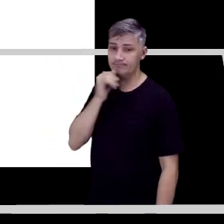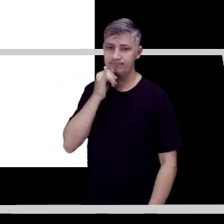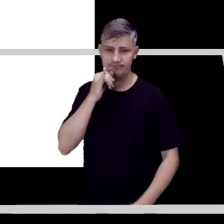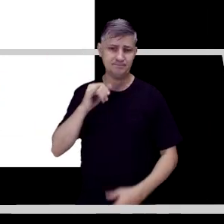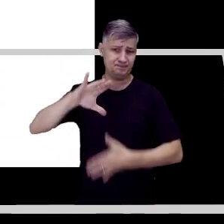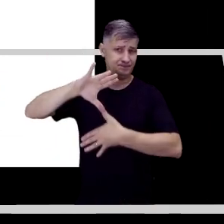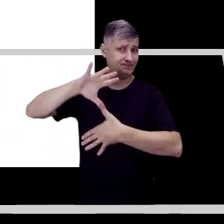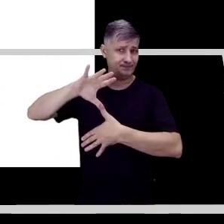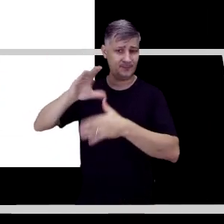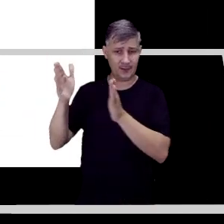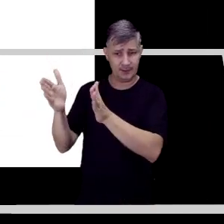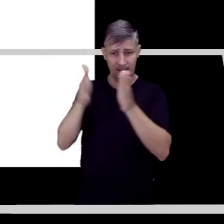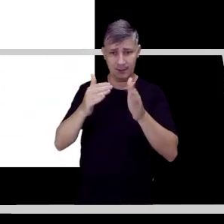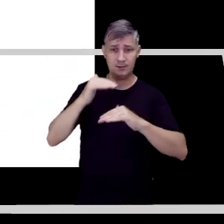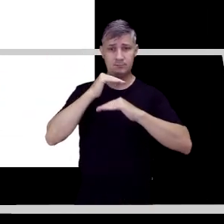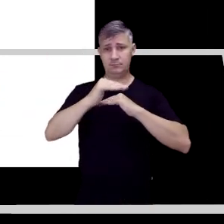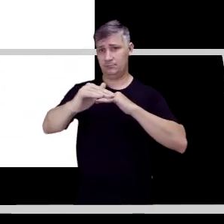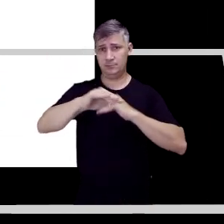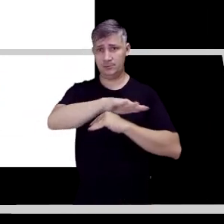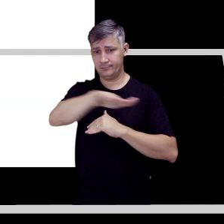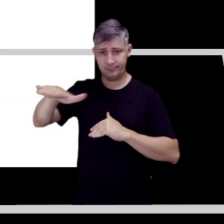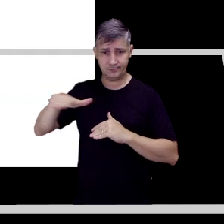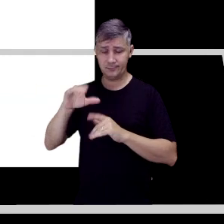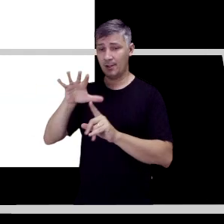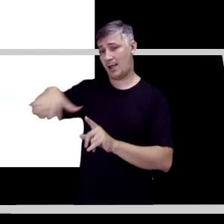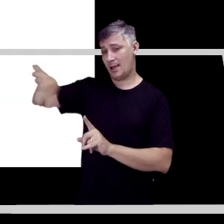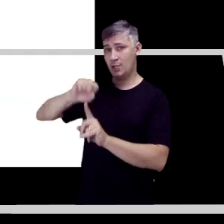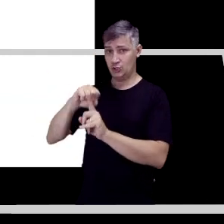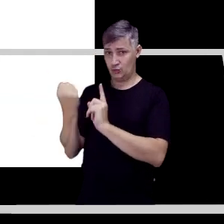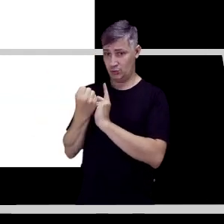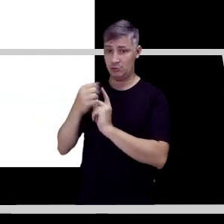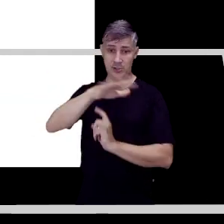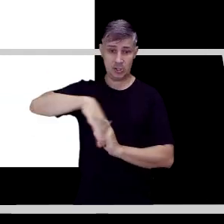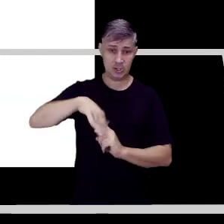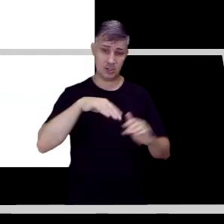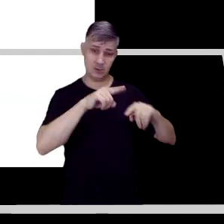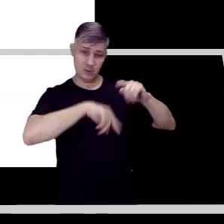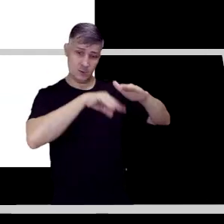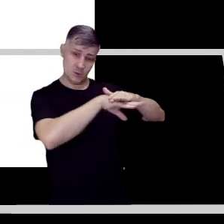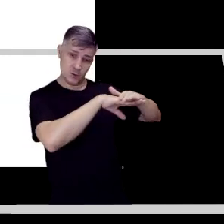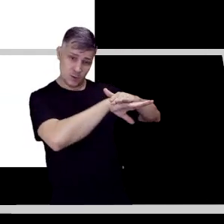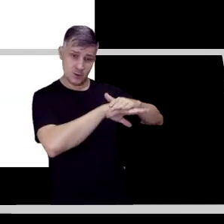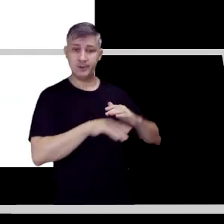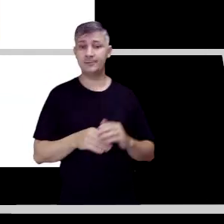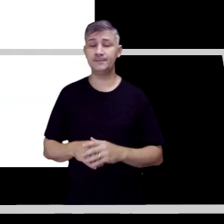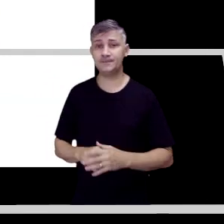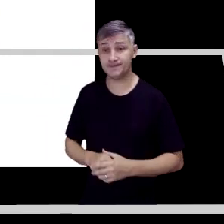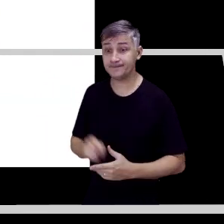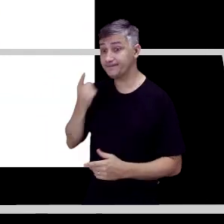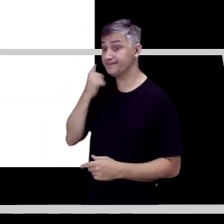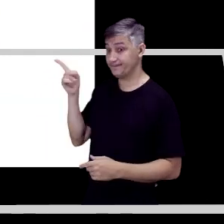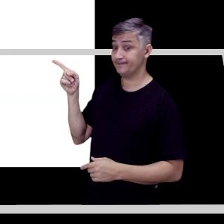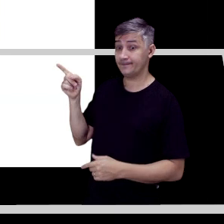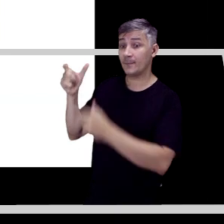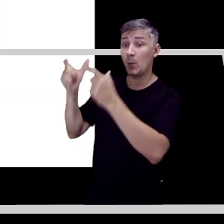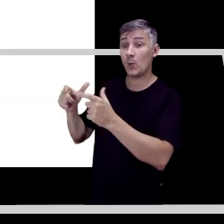Aqui é uma plantinha baixa, com duas faixas sociais de armazenamento e a faixa